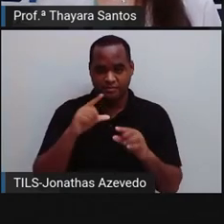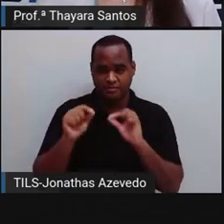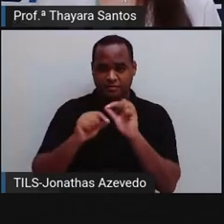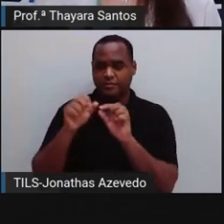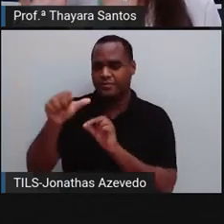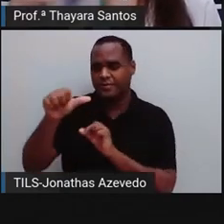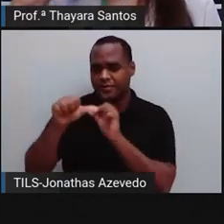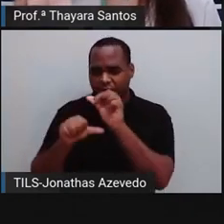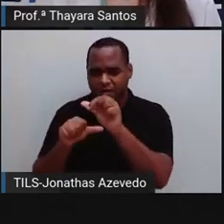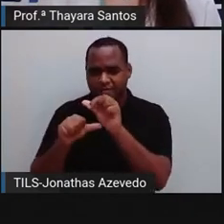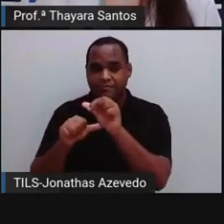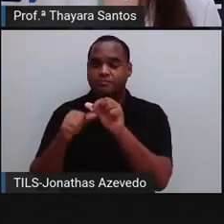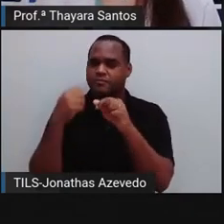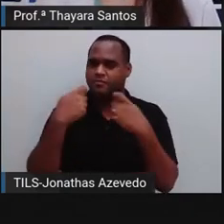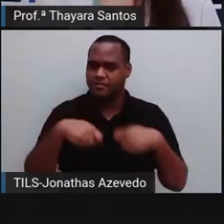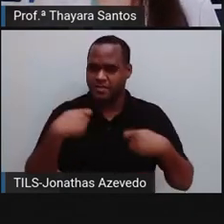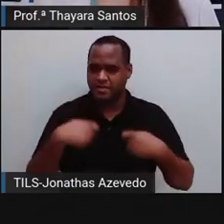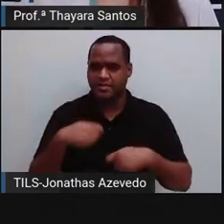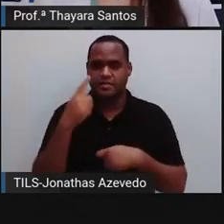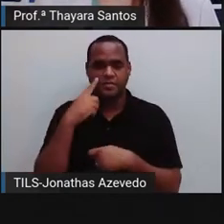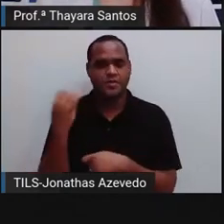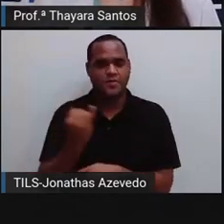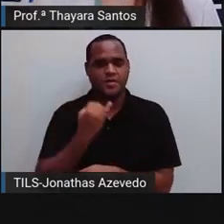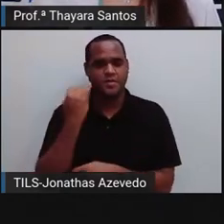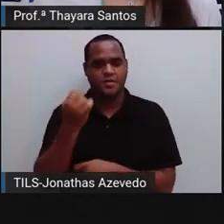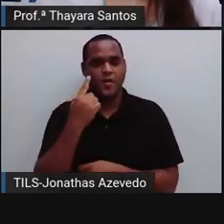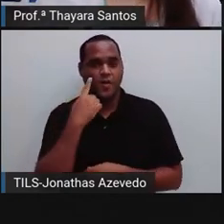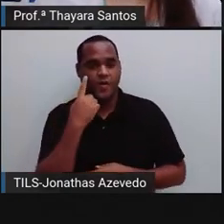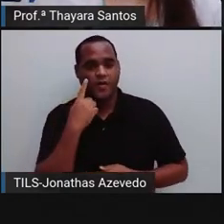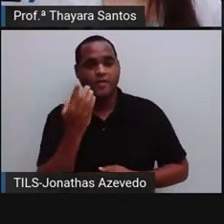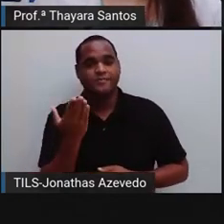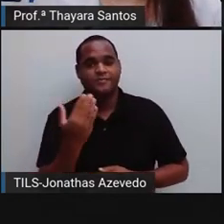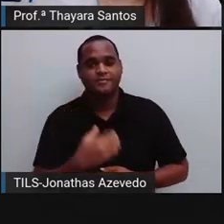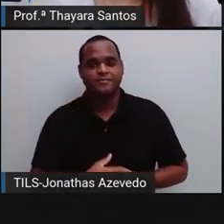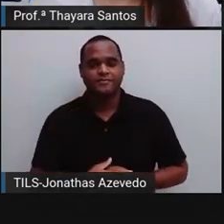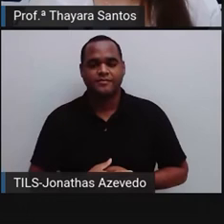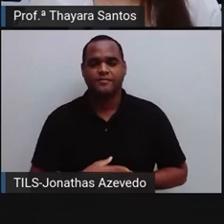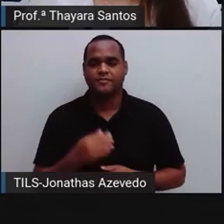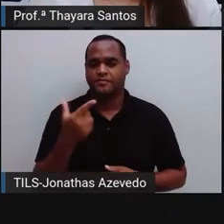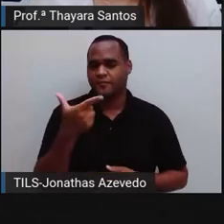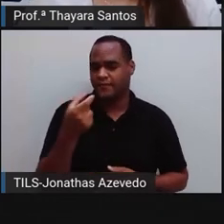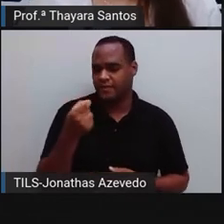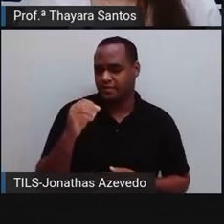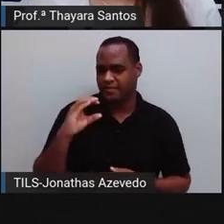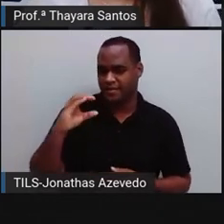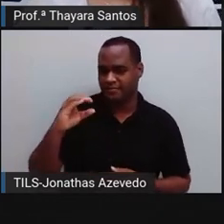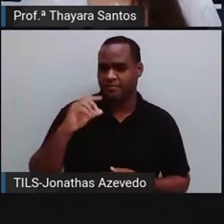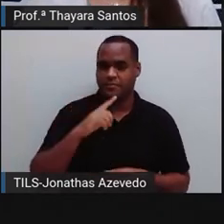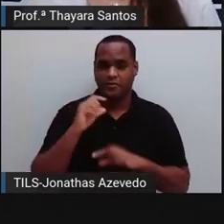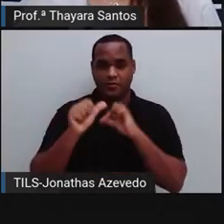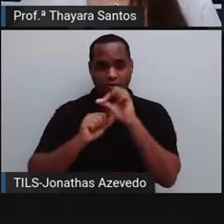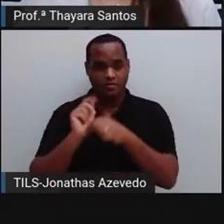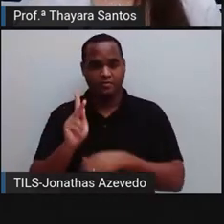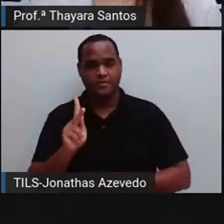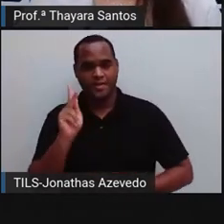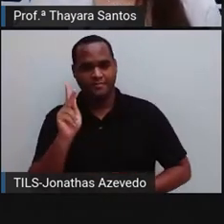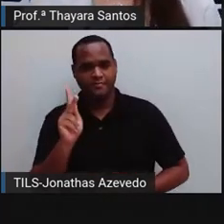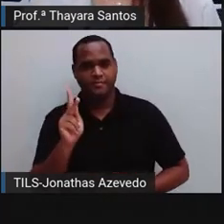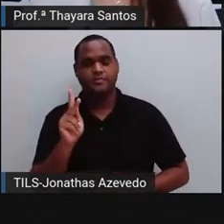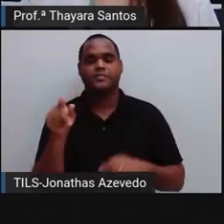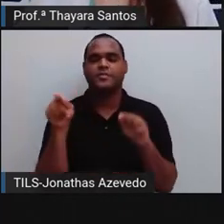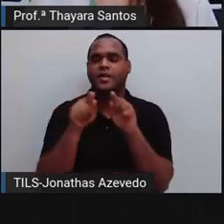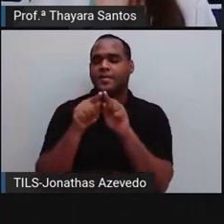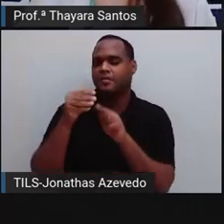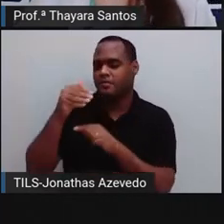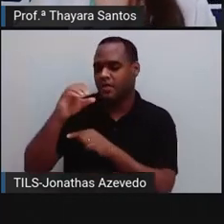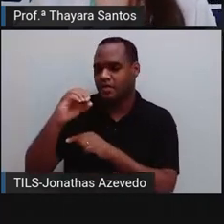ser transformar essas unidades de medida. Ó, eu quero que vocês transformem 20 graus Celsius em Kelvin. Eu quero que